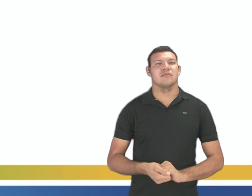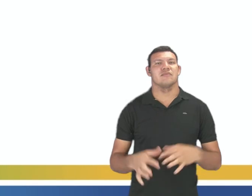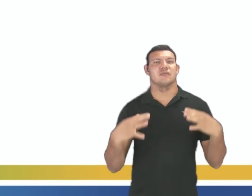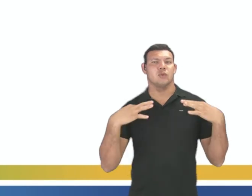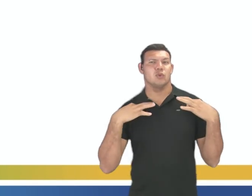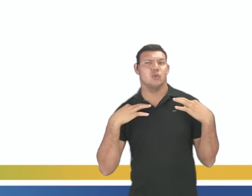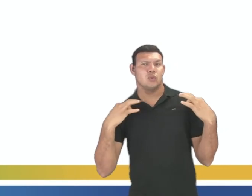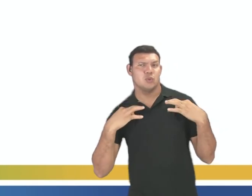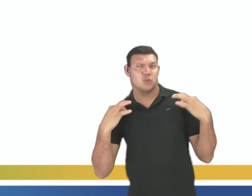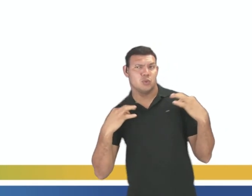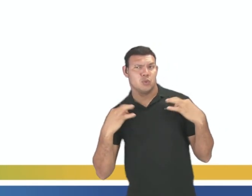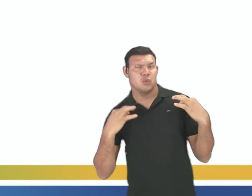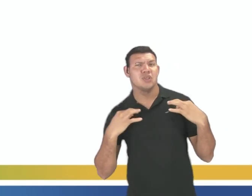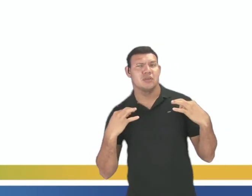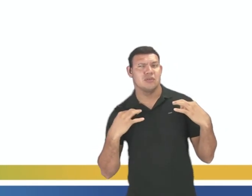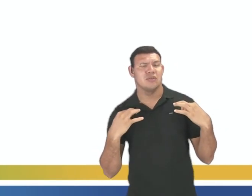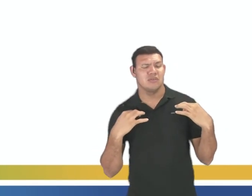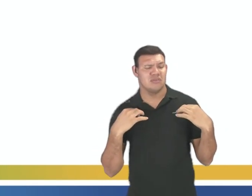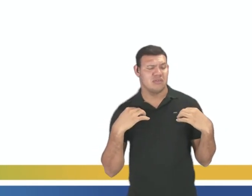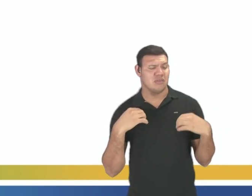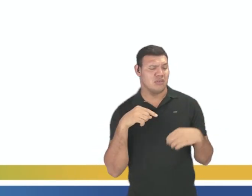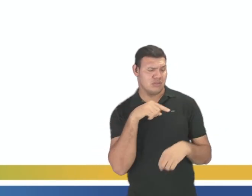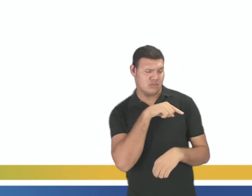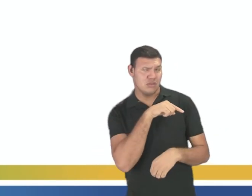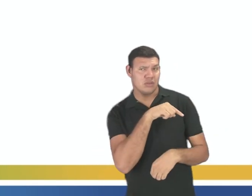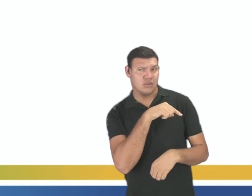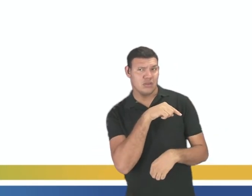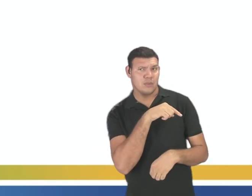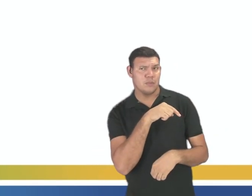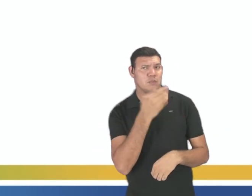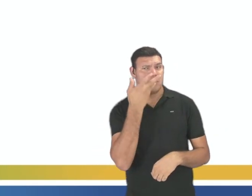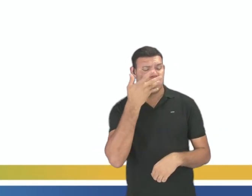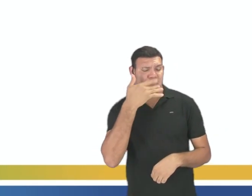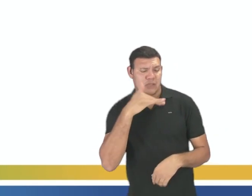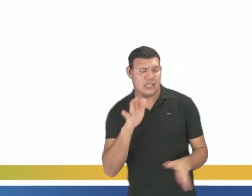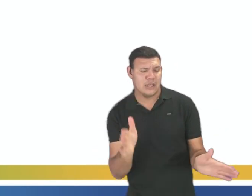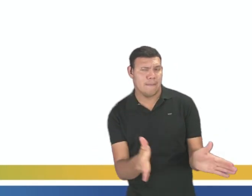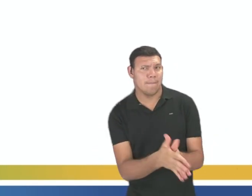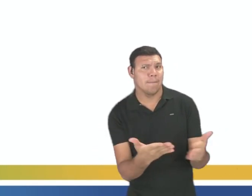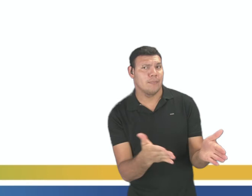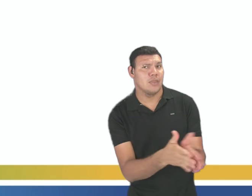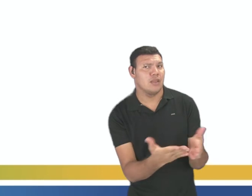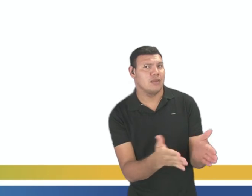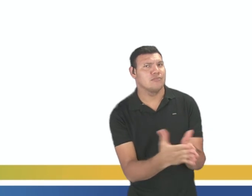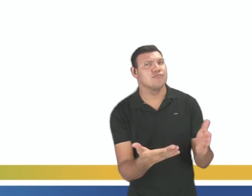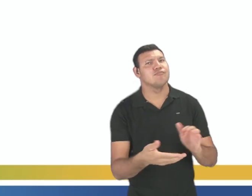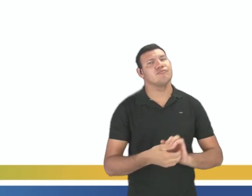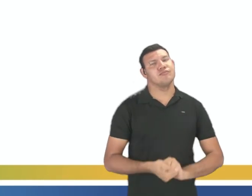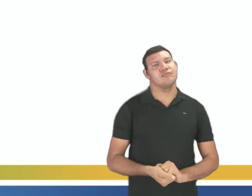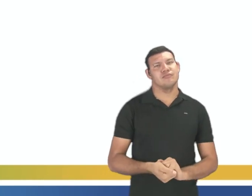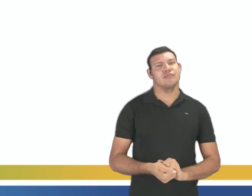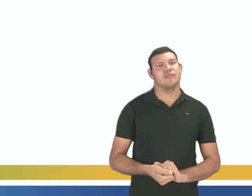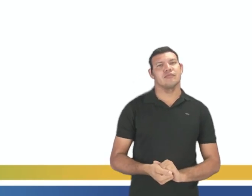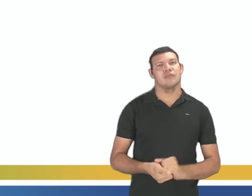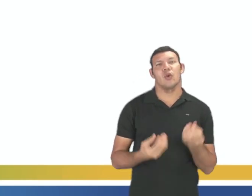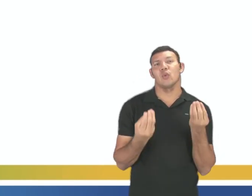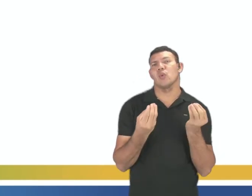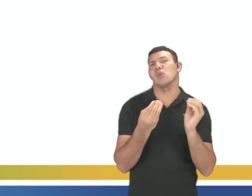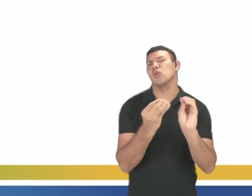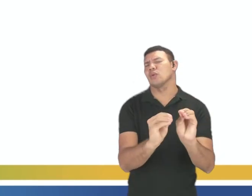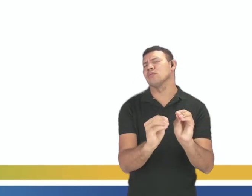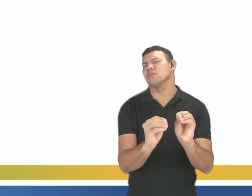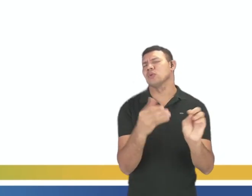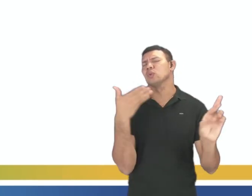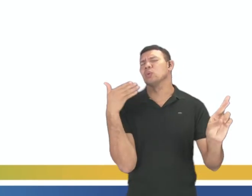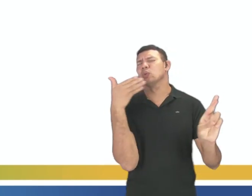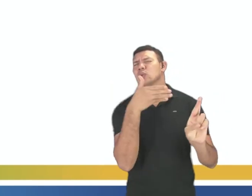para crianças pobres ou carentes, não é? Can you take to the Red Cross? Então nós estamos nos